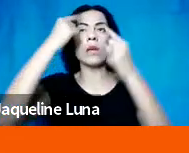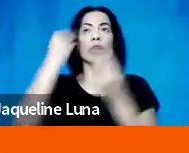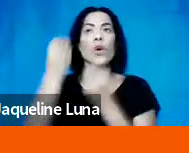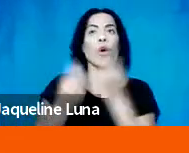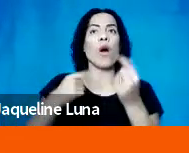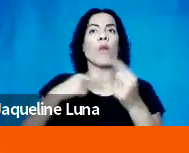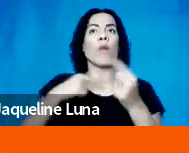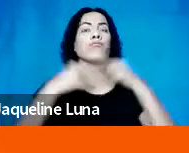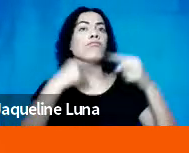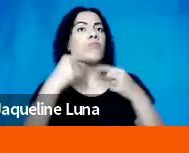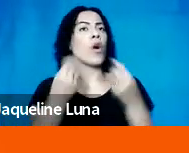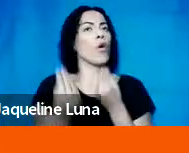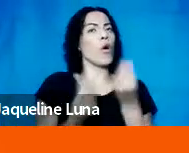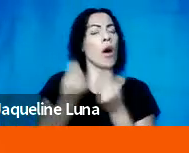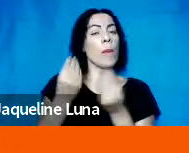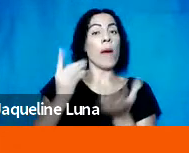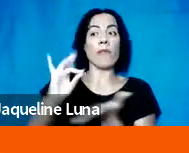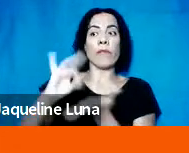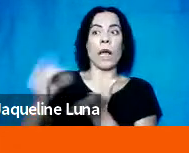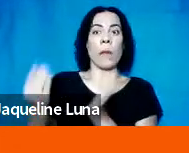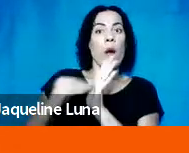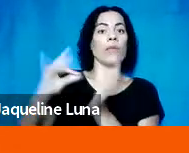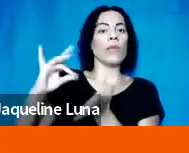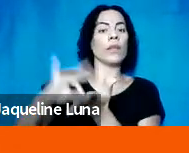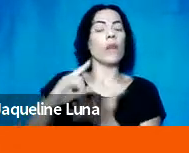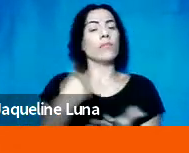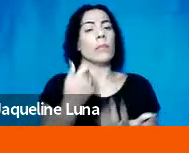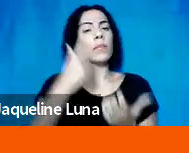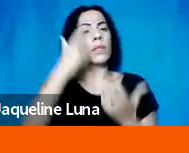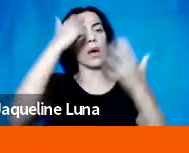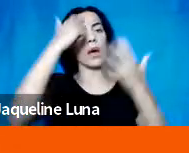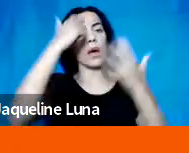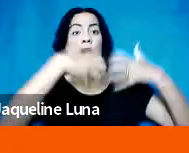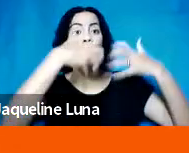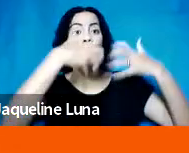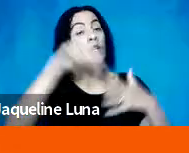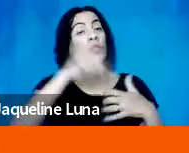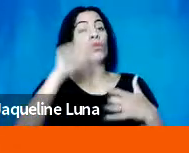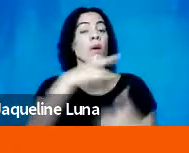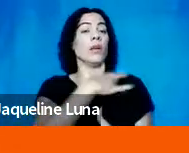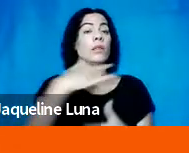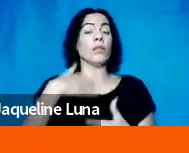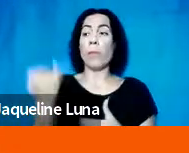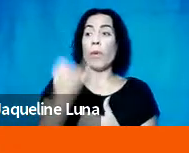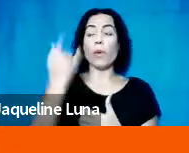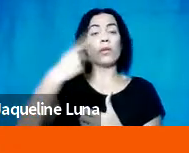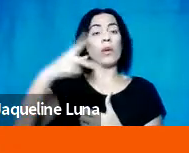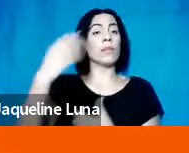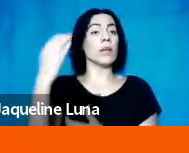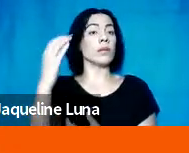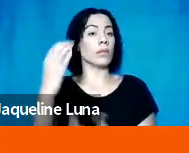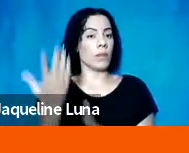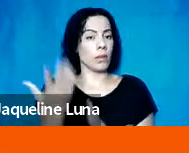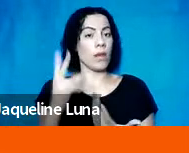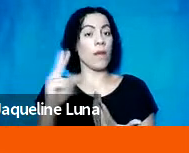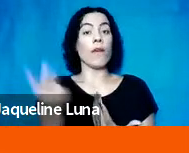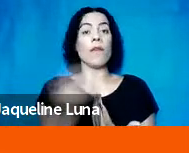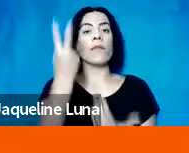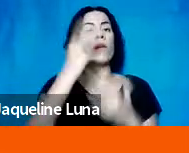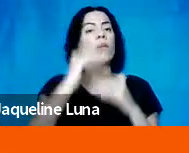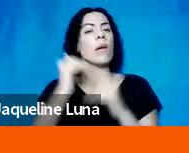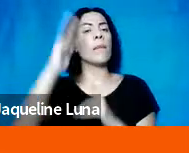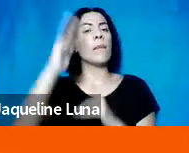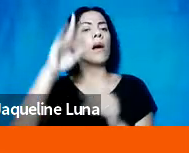as verdades estabelecidas, o que é muito saudável para a ciência, né? Essa valorização maior das